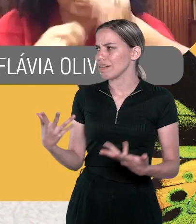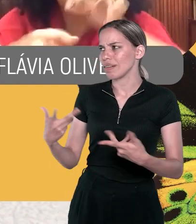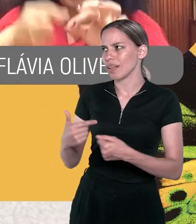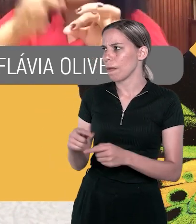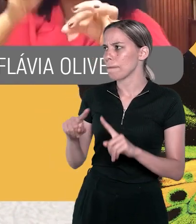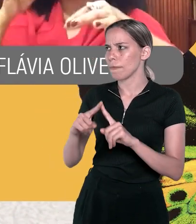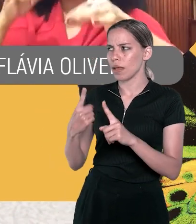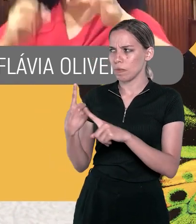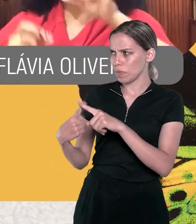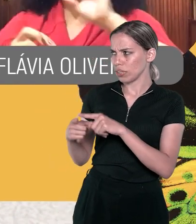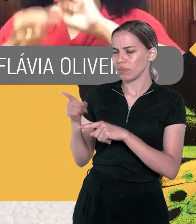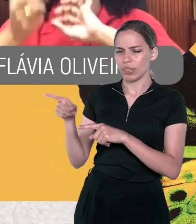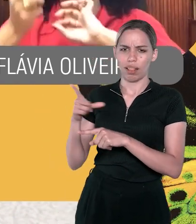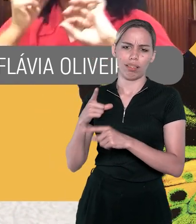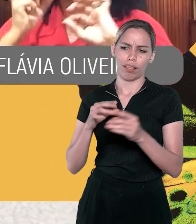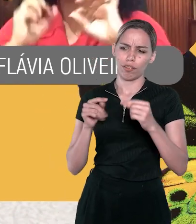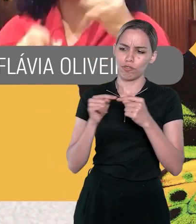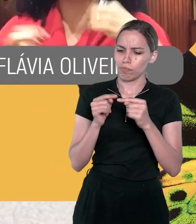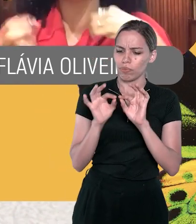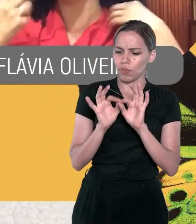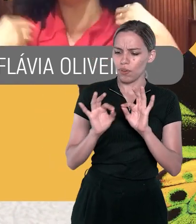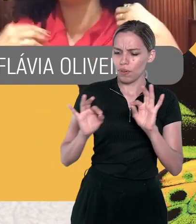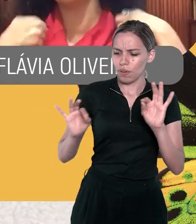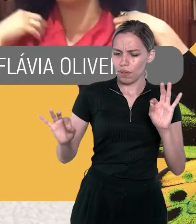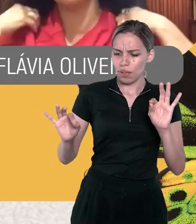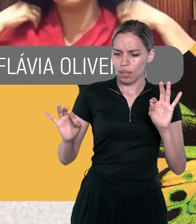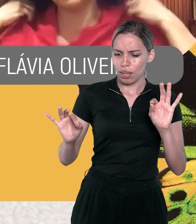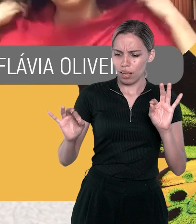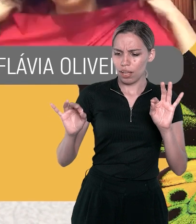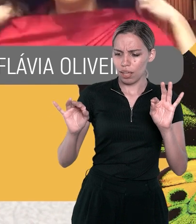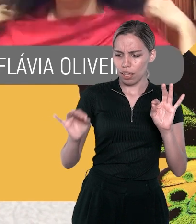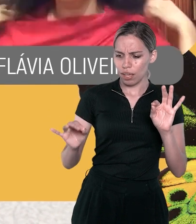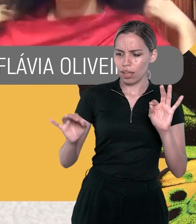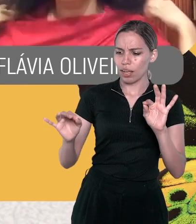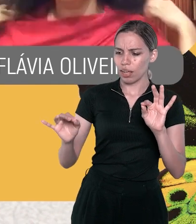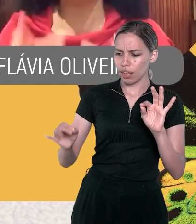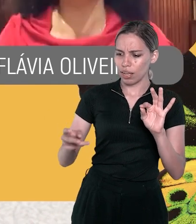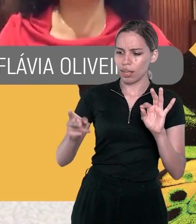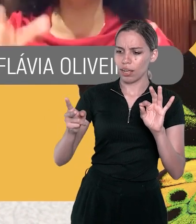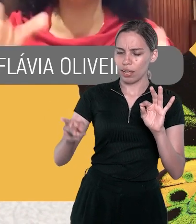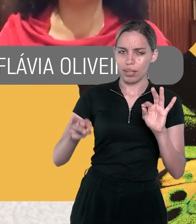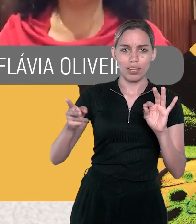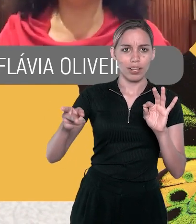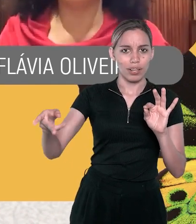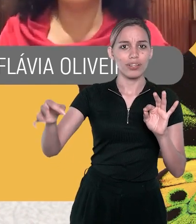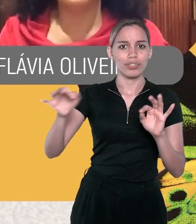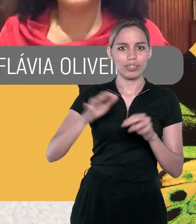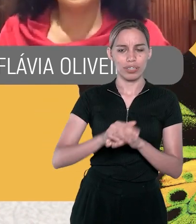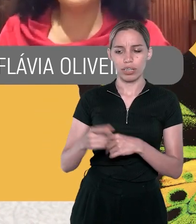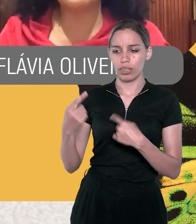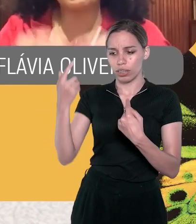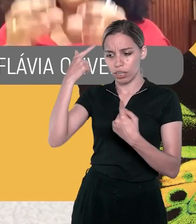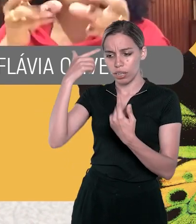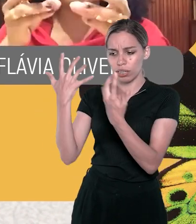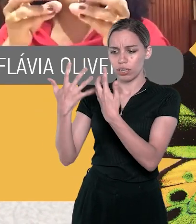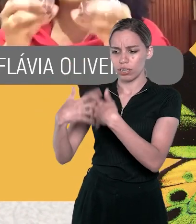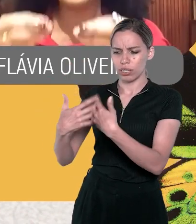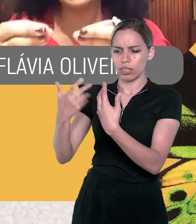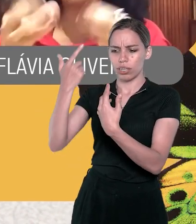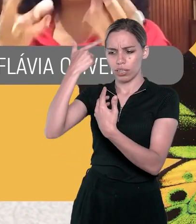fio que você vai puxando e vai desaguando em várias outras reflexões. A gente escolheu